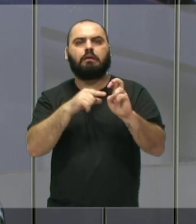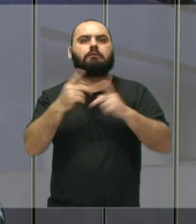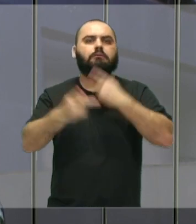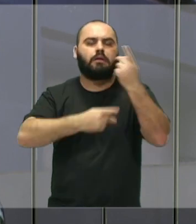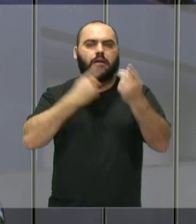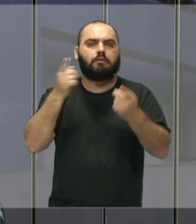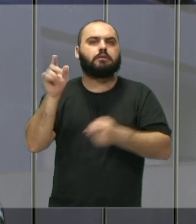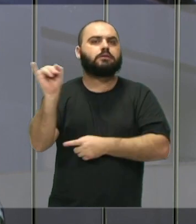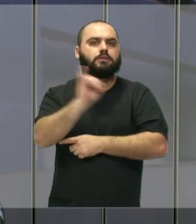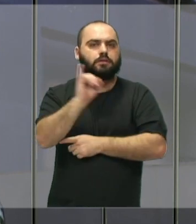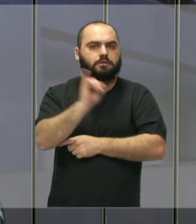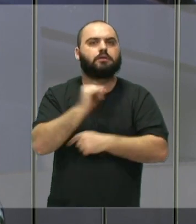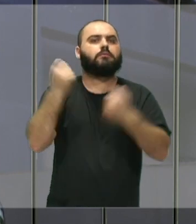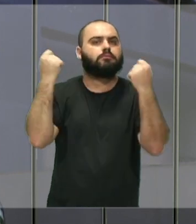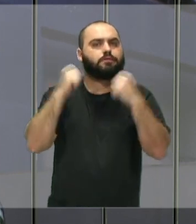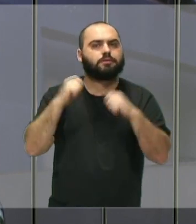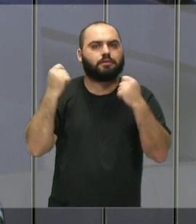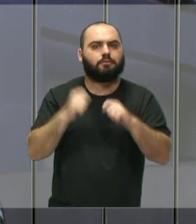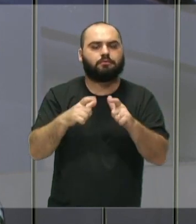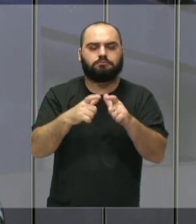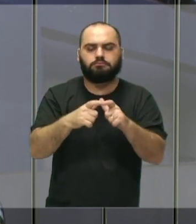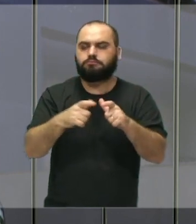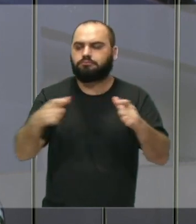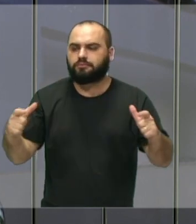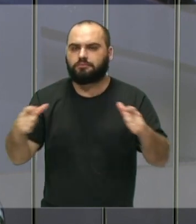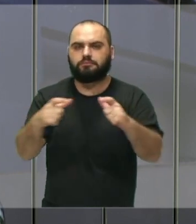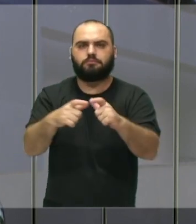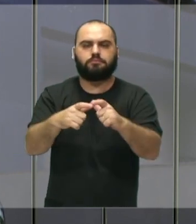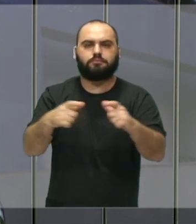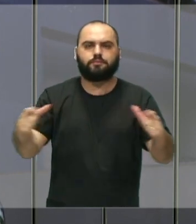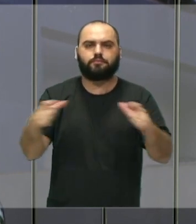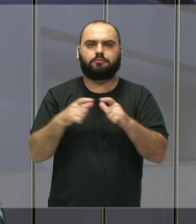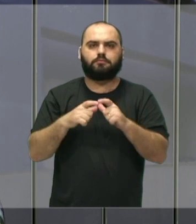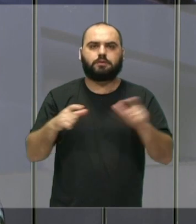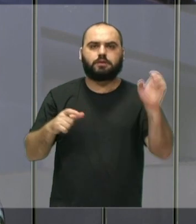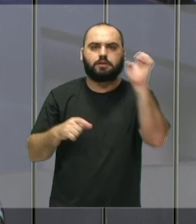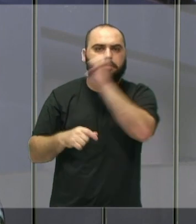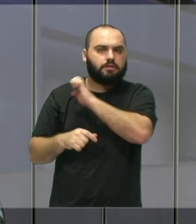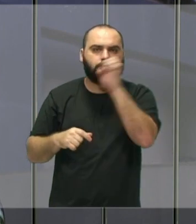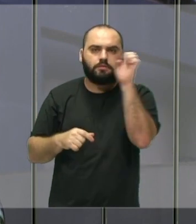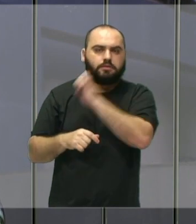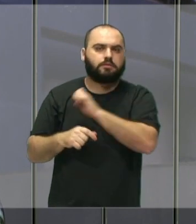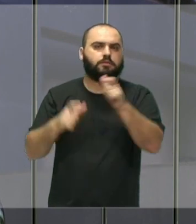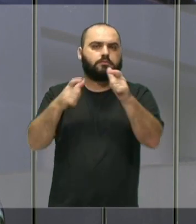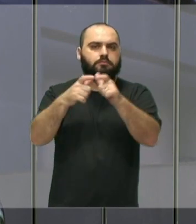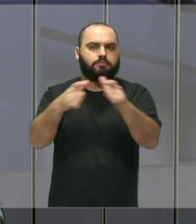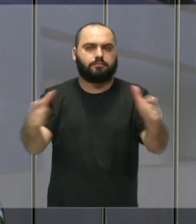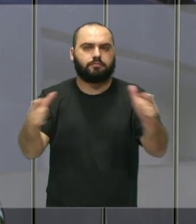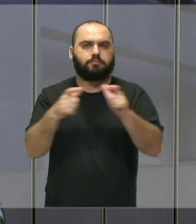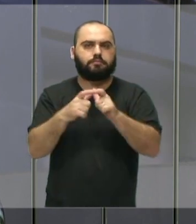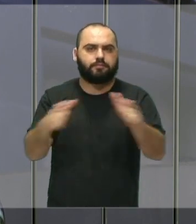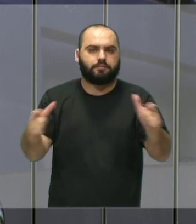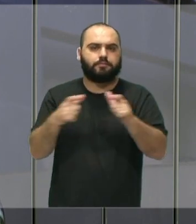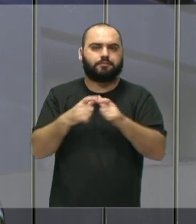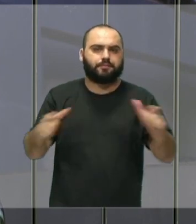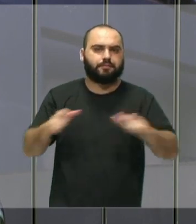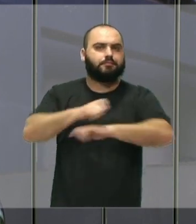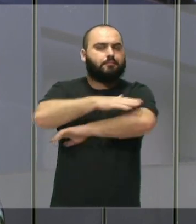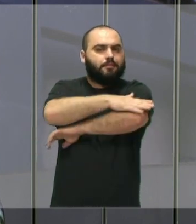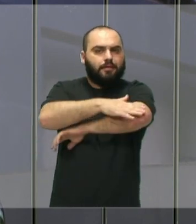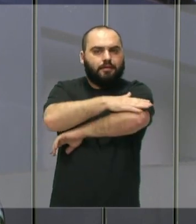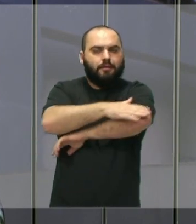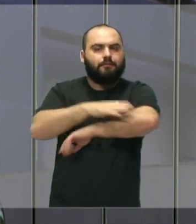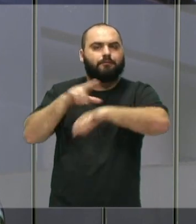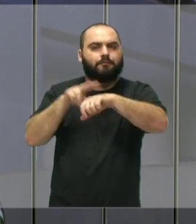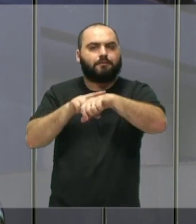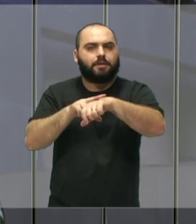necessidade de Itajaí ter espaços, né, da emergência de se comprar espaços para serem destinados a praças,